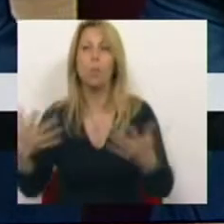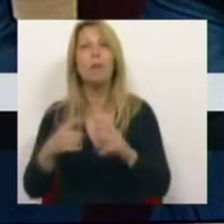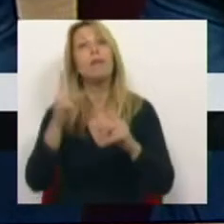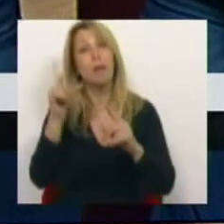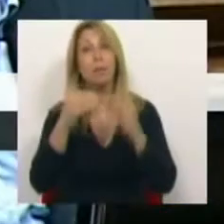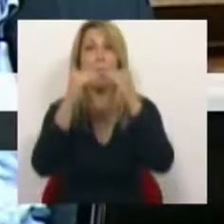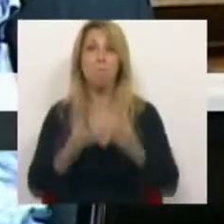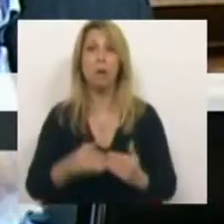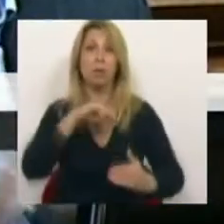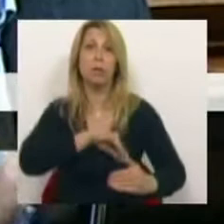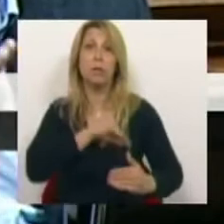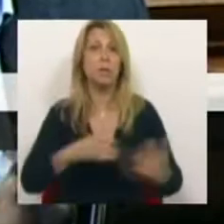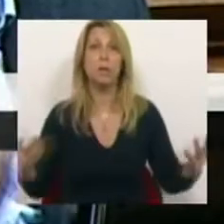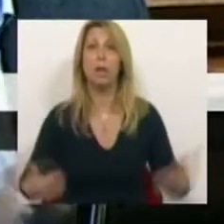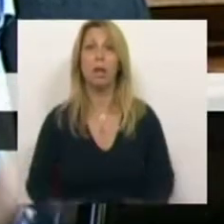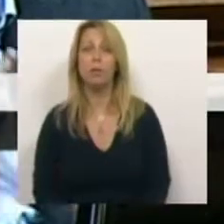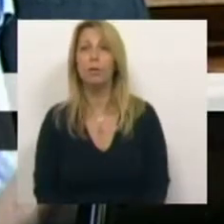baixo. Sr. Primeiro-Ministro,